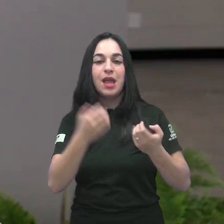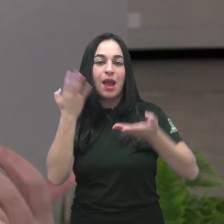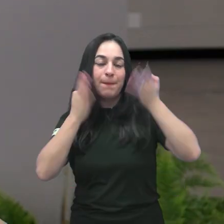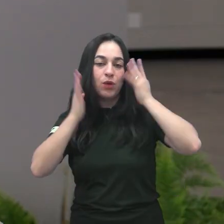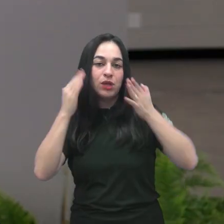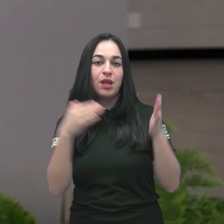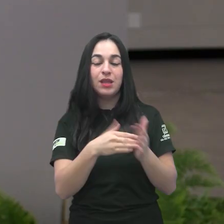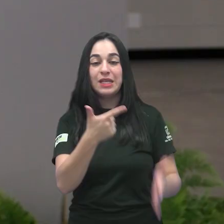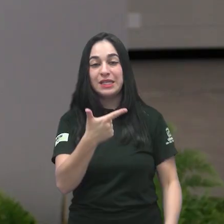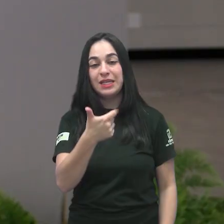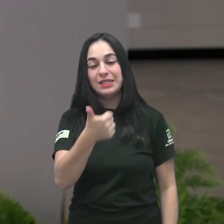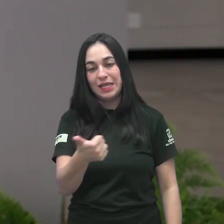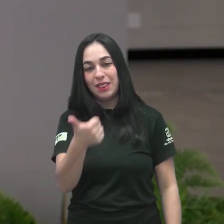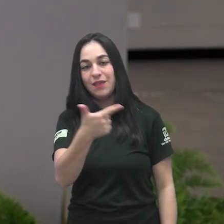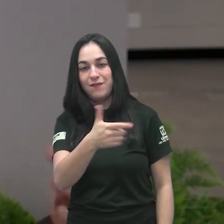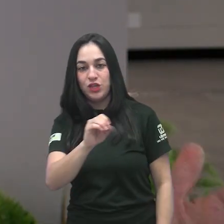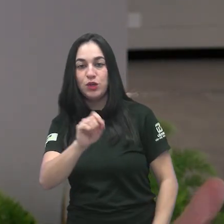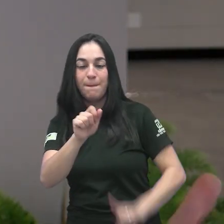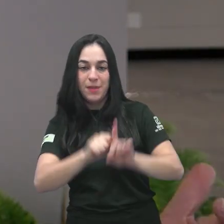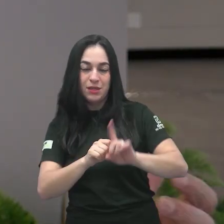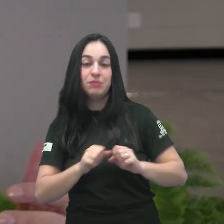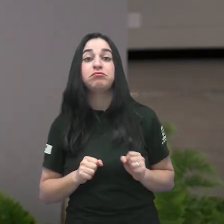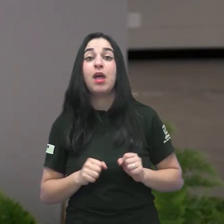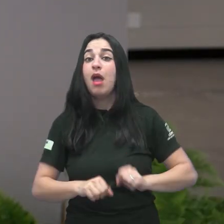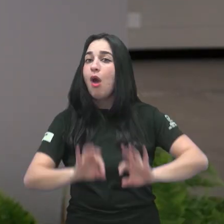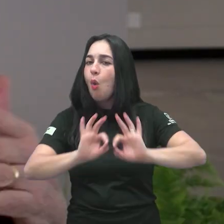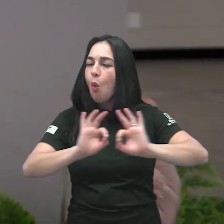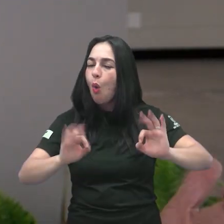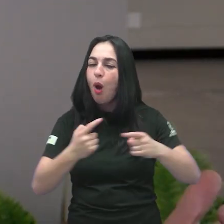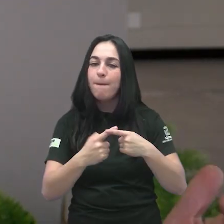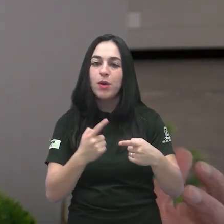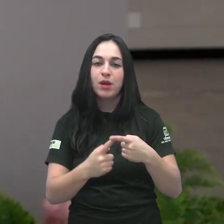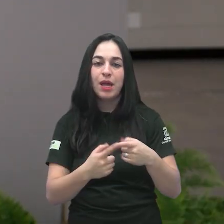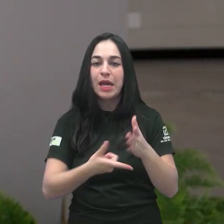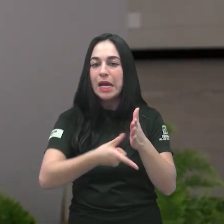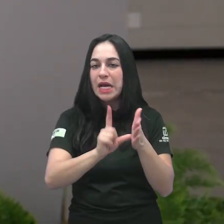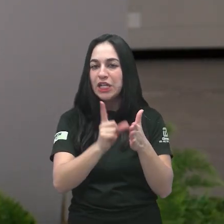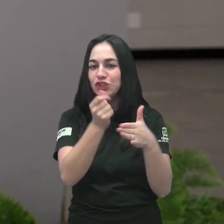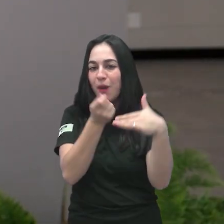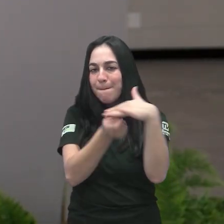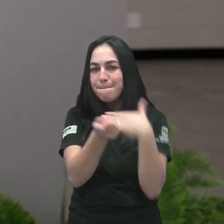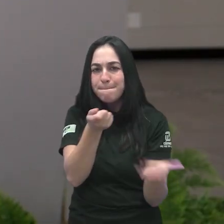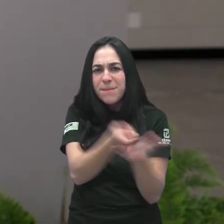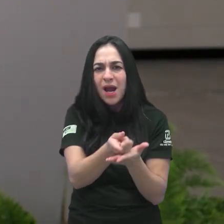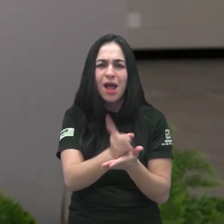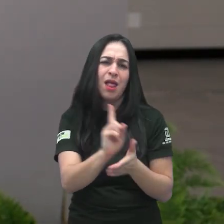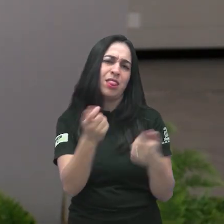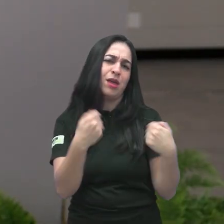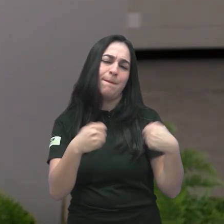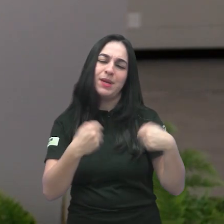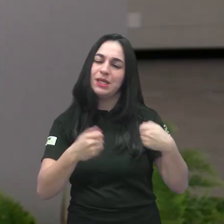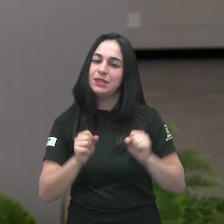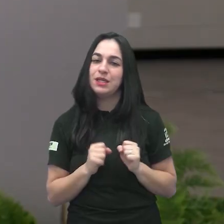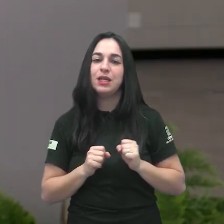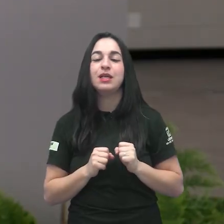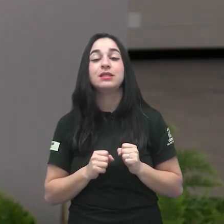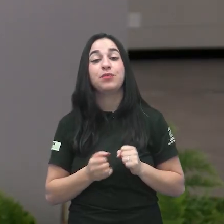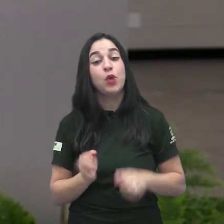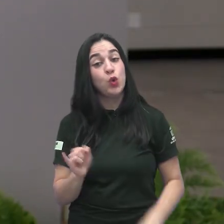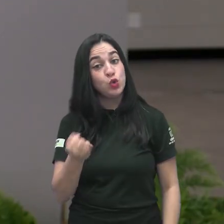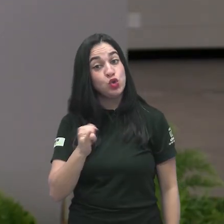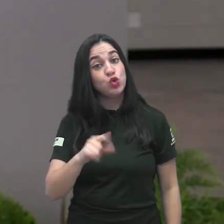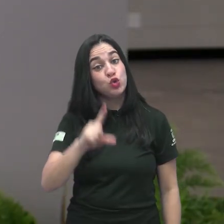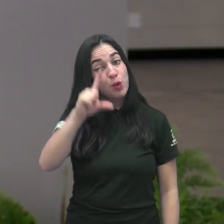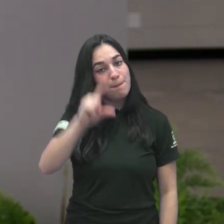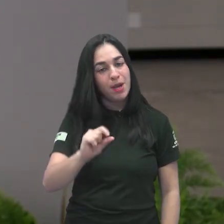O programista ele é muito bom por isso, porque ele abre uma linha de financiamento, você não precisa ter entrada, o prazo de pagamento é